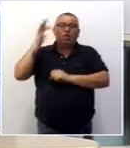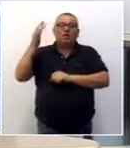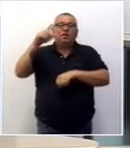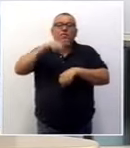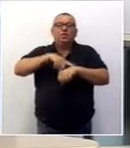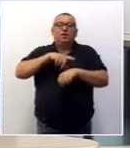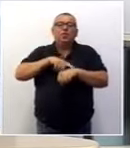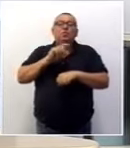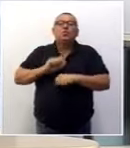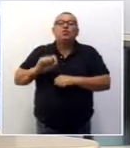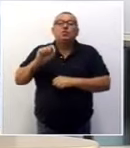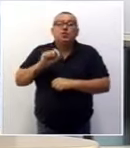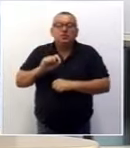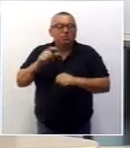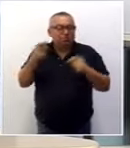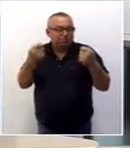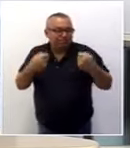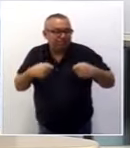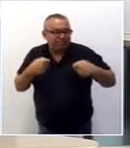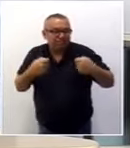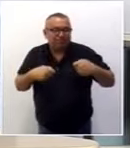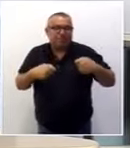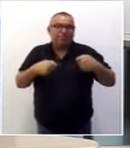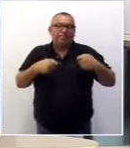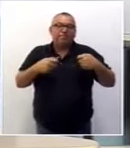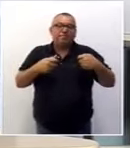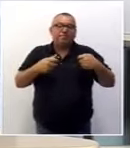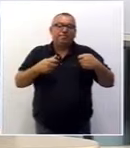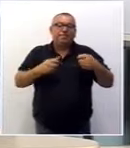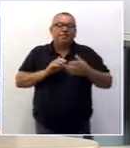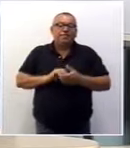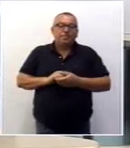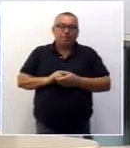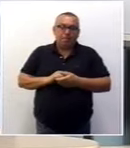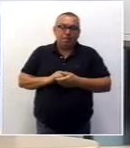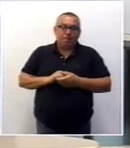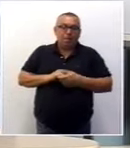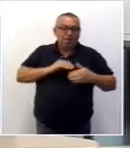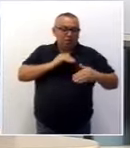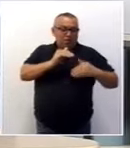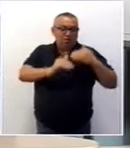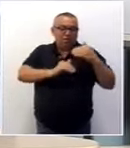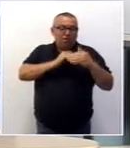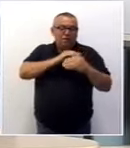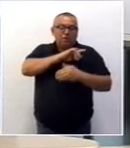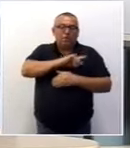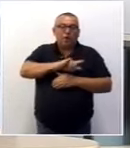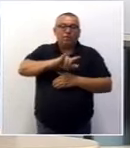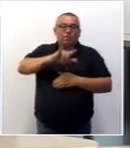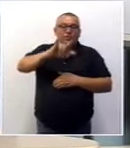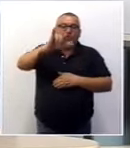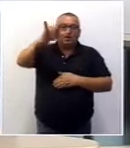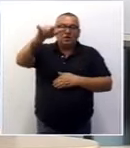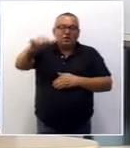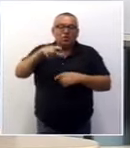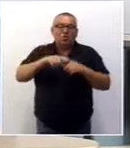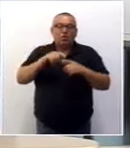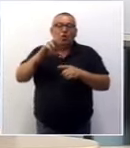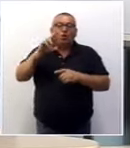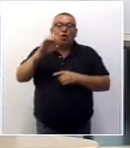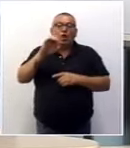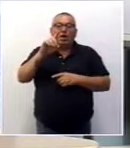de necessidade, né? De necessidade. Então, o desenvolvimento do avião, o desenvolvimento do radar,